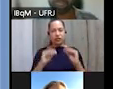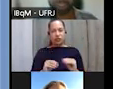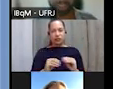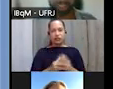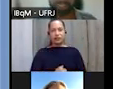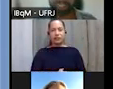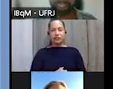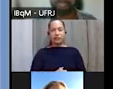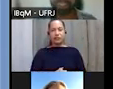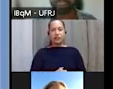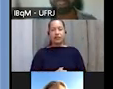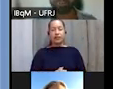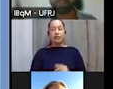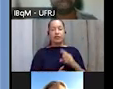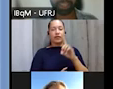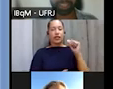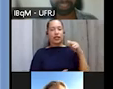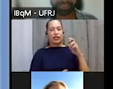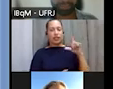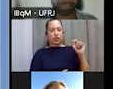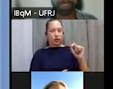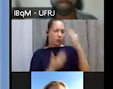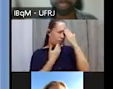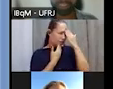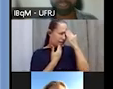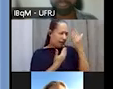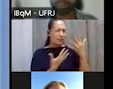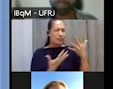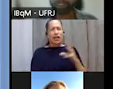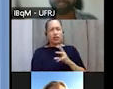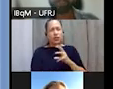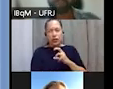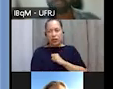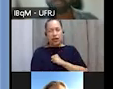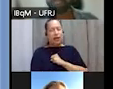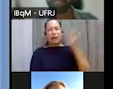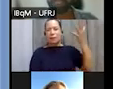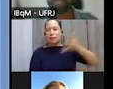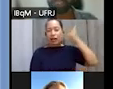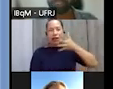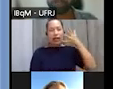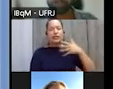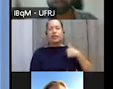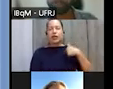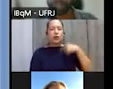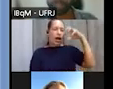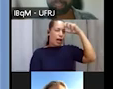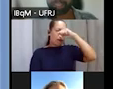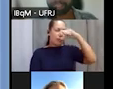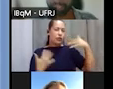Obrigado, professor Ismar. Adorei a palestra, muito rica, aprendi muito. E